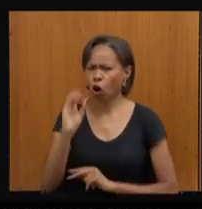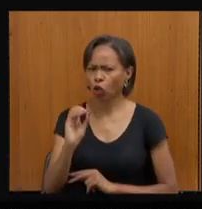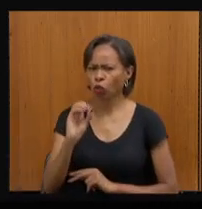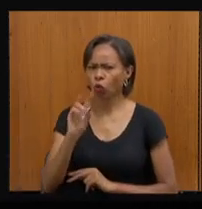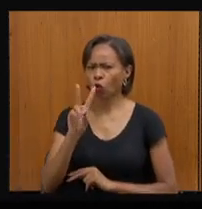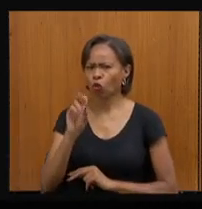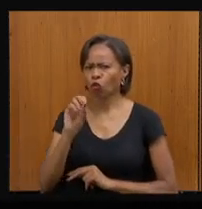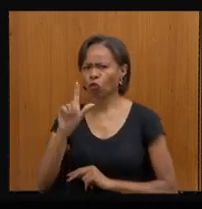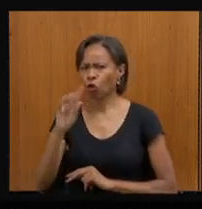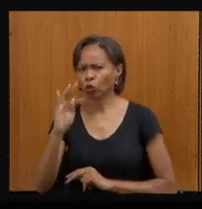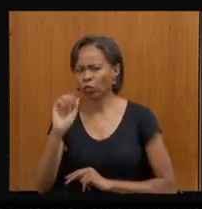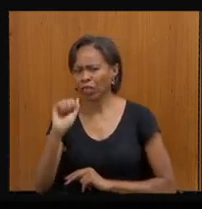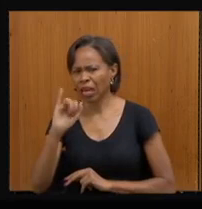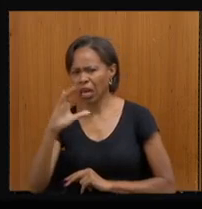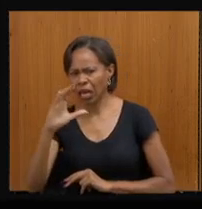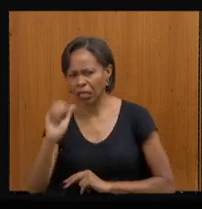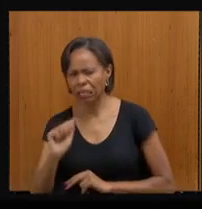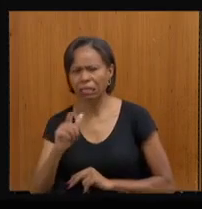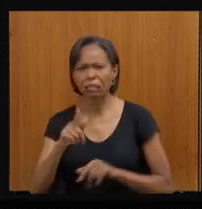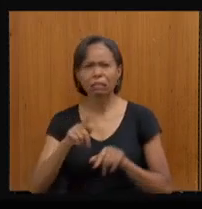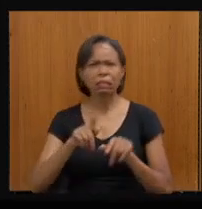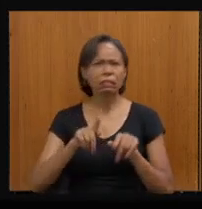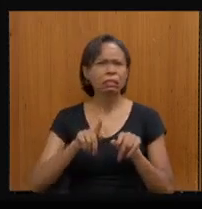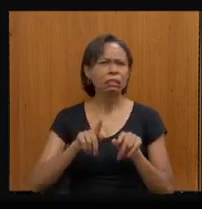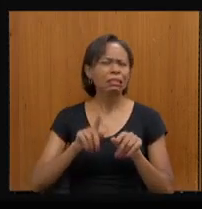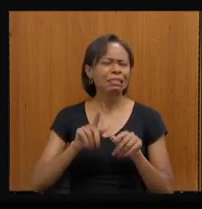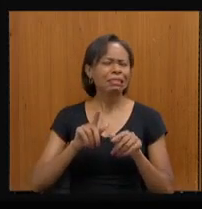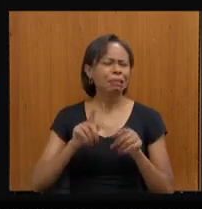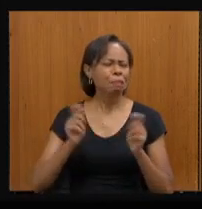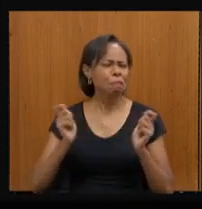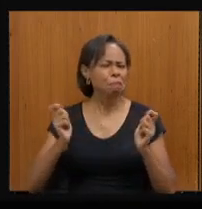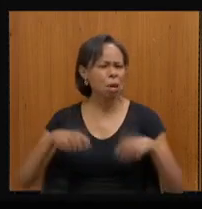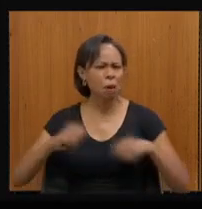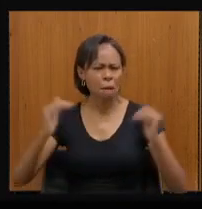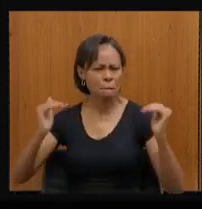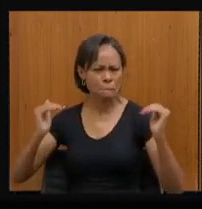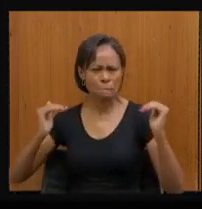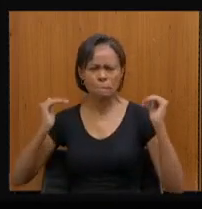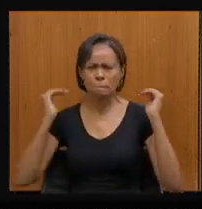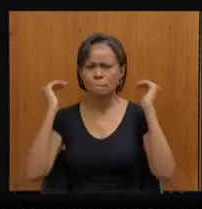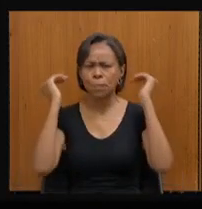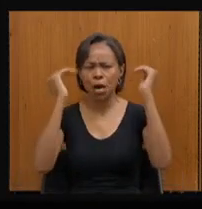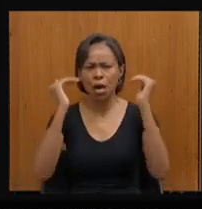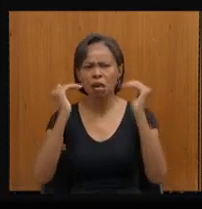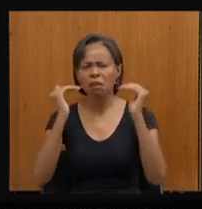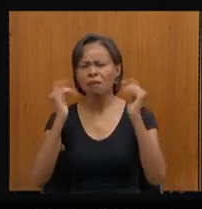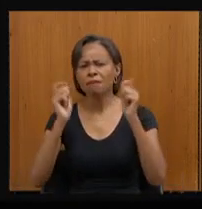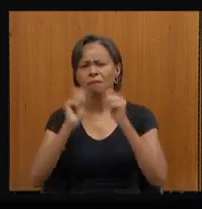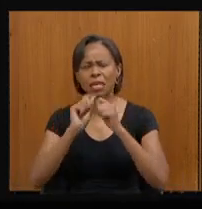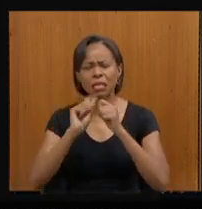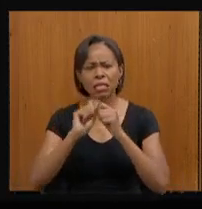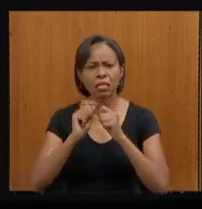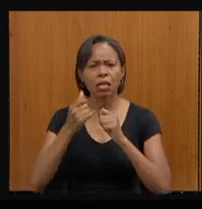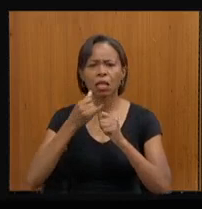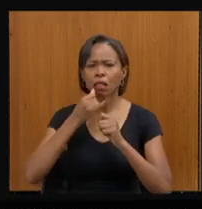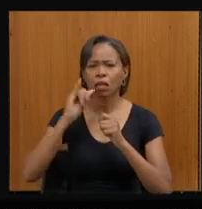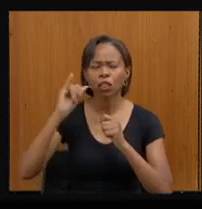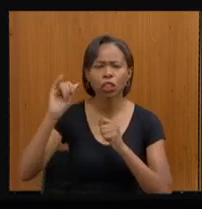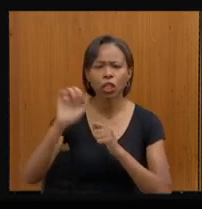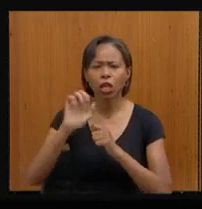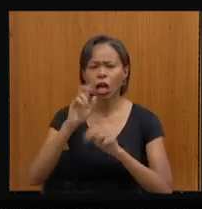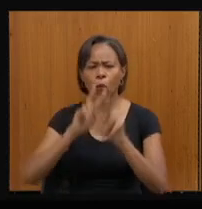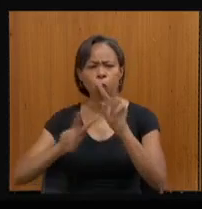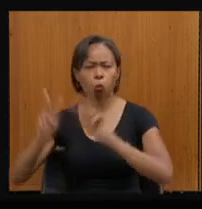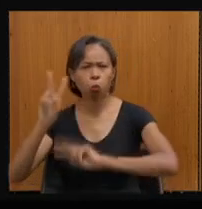controle 285/80 e potencial gigantesco da geração de energia eólica autor